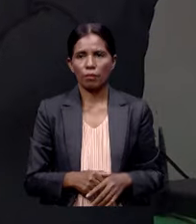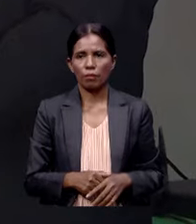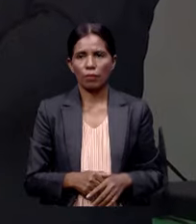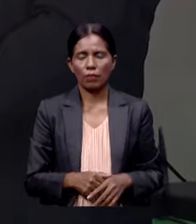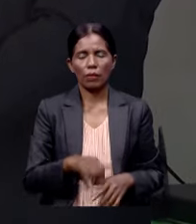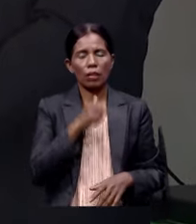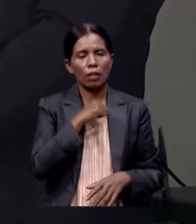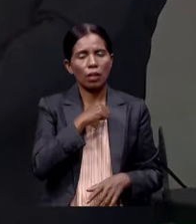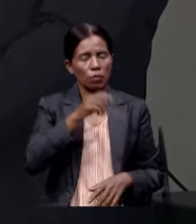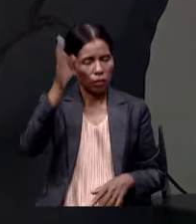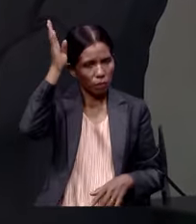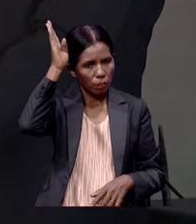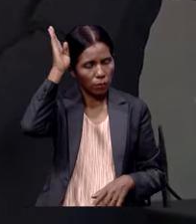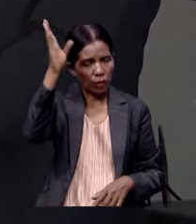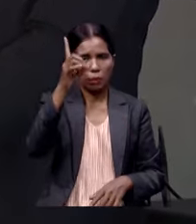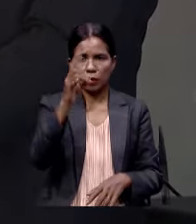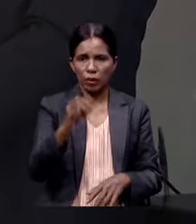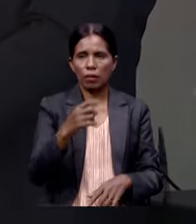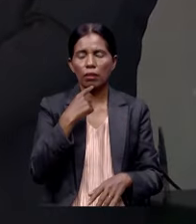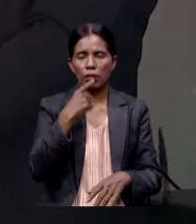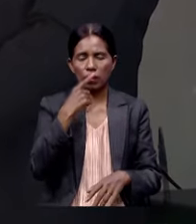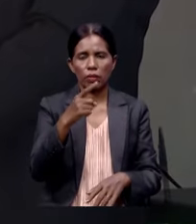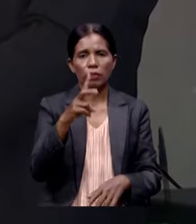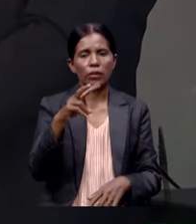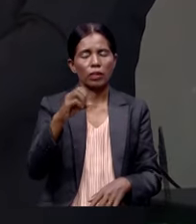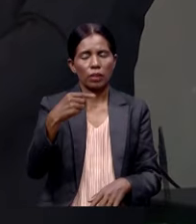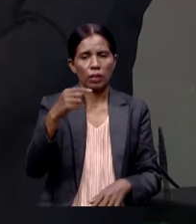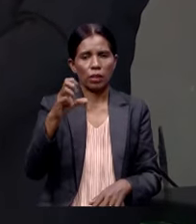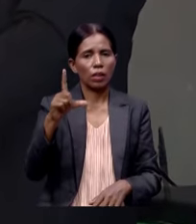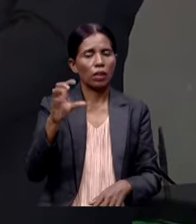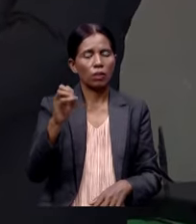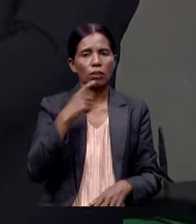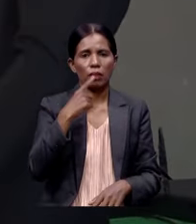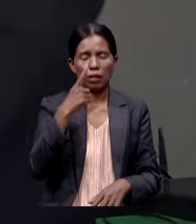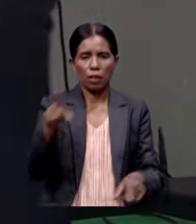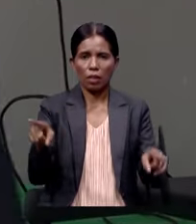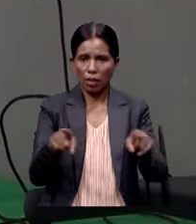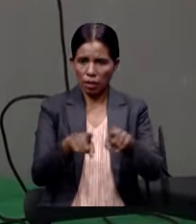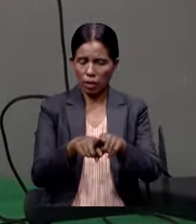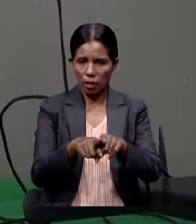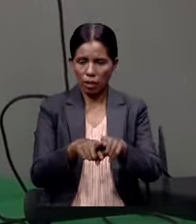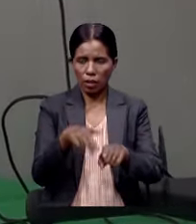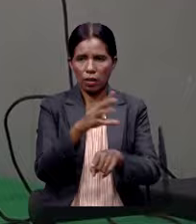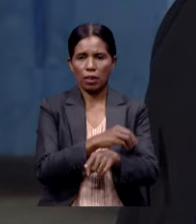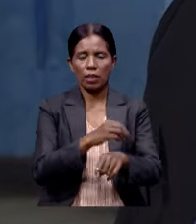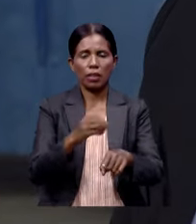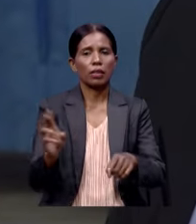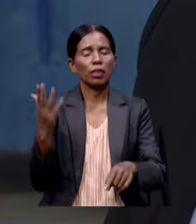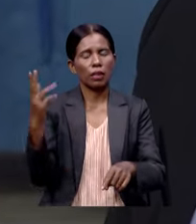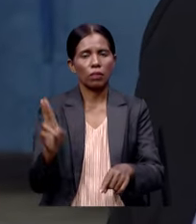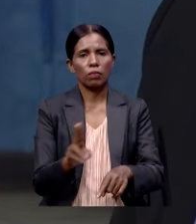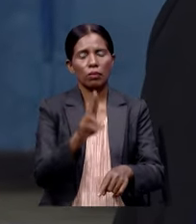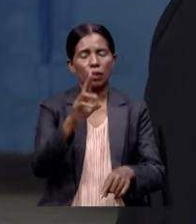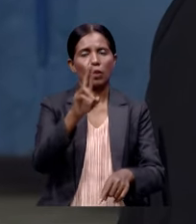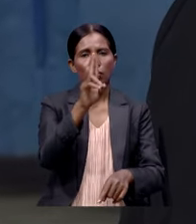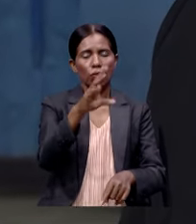Arcebispo Arquidiocese Metropolitana Dili, Dom Virgílio Cardeal do Carmo da Silva, SDB, Hanesan Mos, Magnus Chancellor e a Universidade Católica